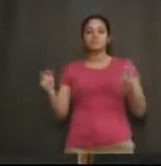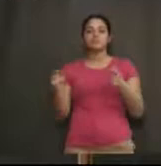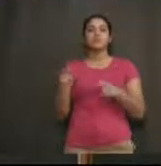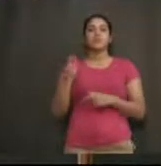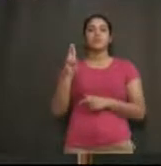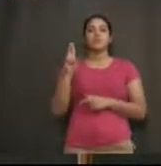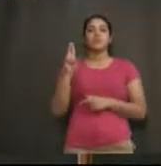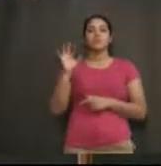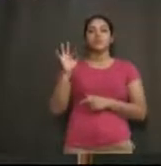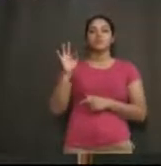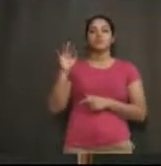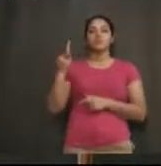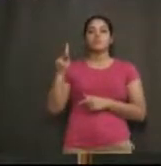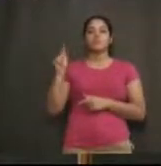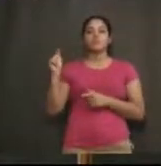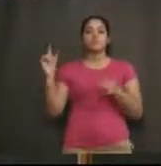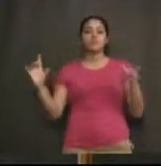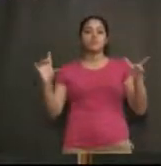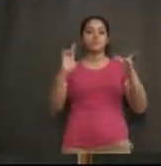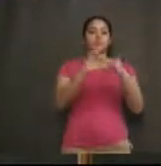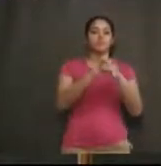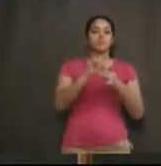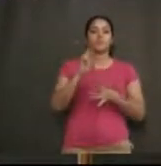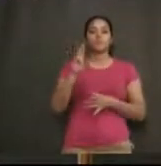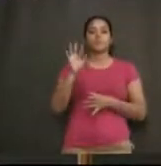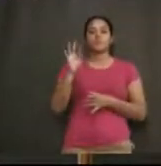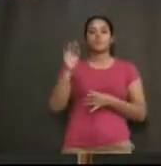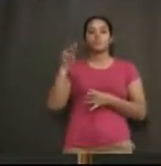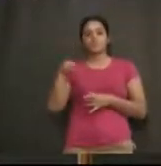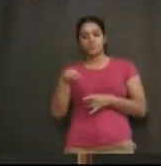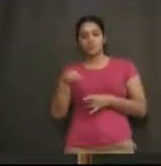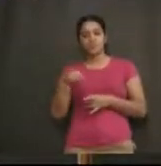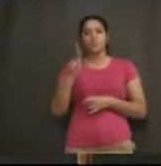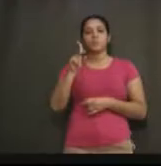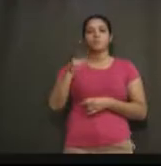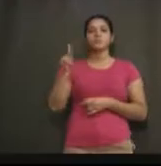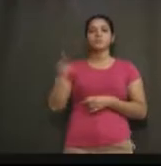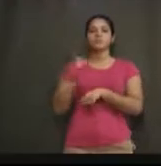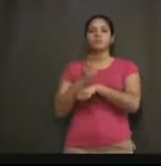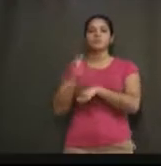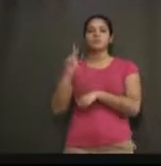UFPA-UFAM-PDM, professor doutor Gelson Conceição Gonçalves dos Santos.